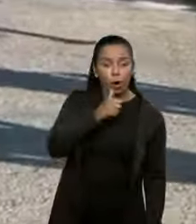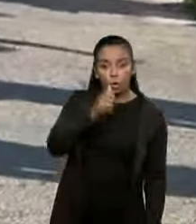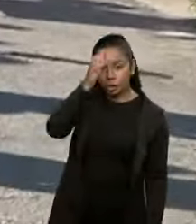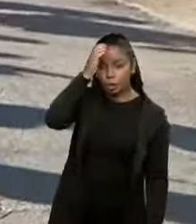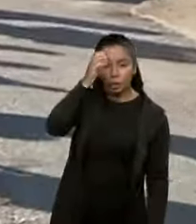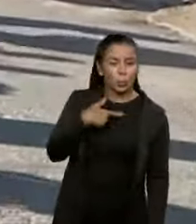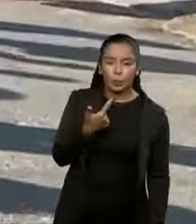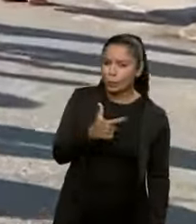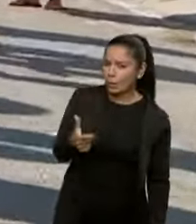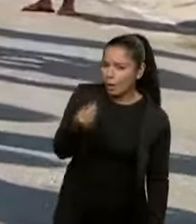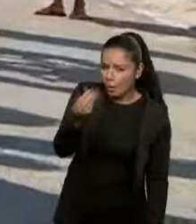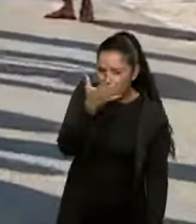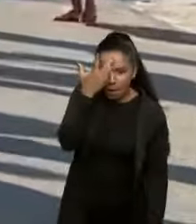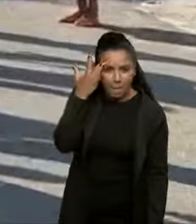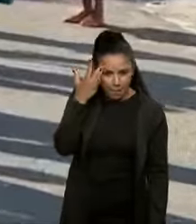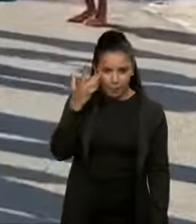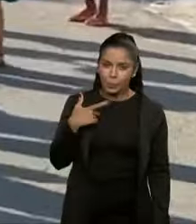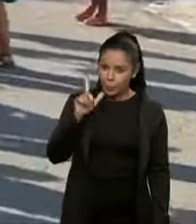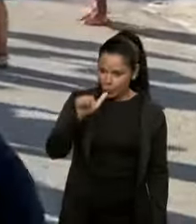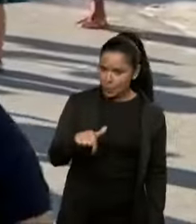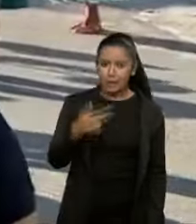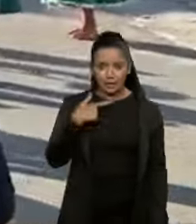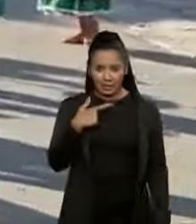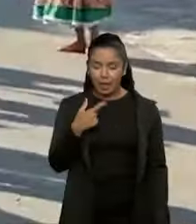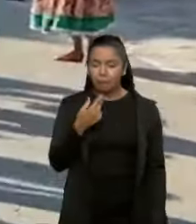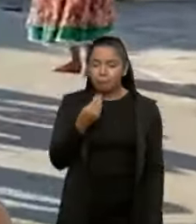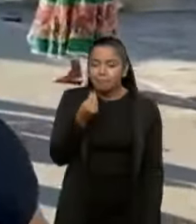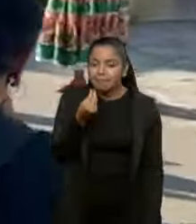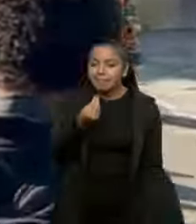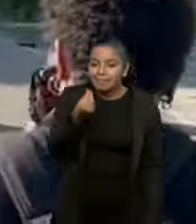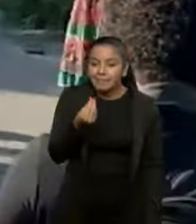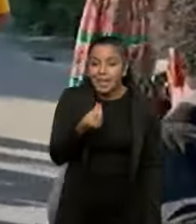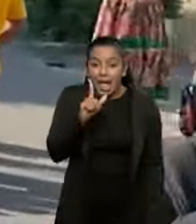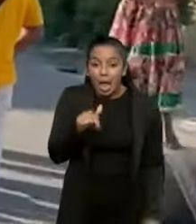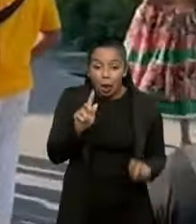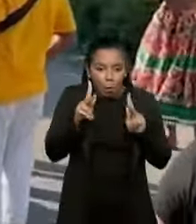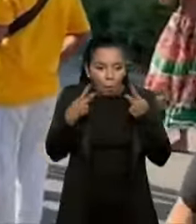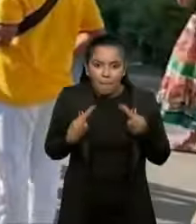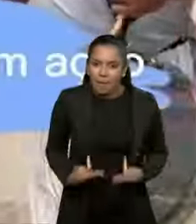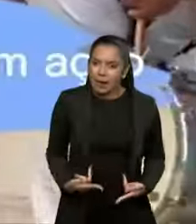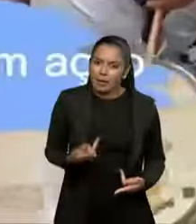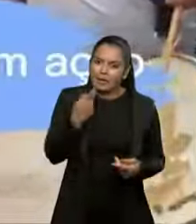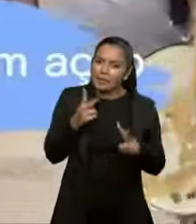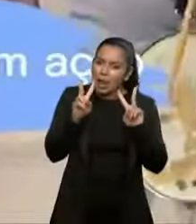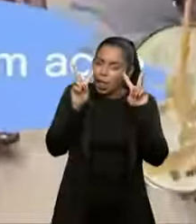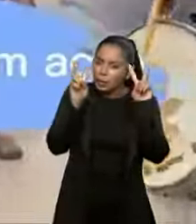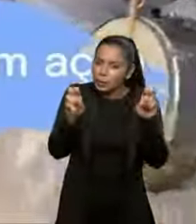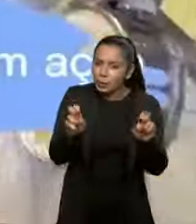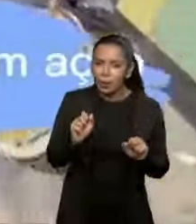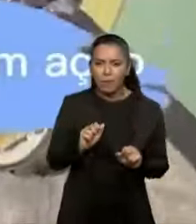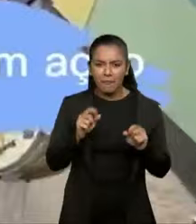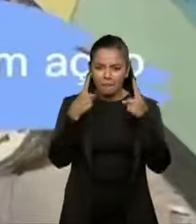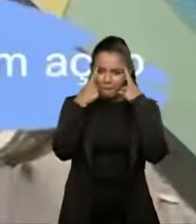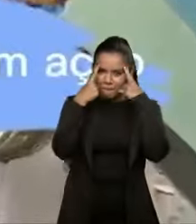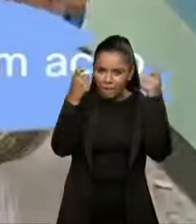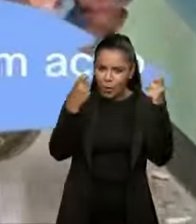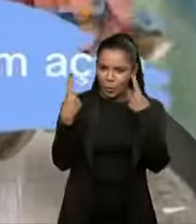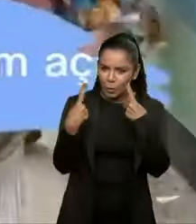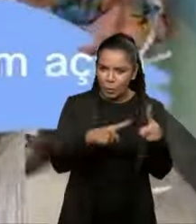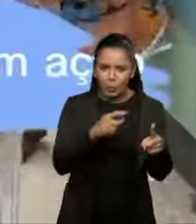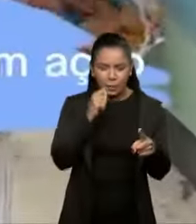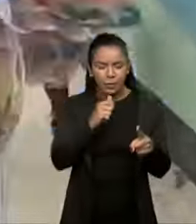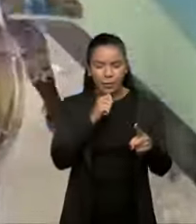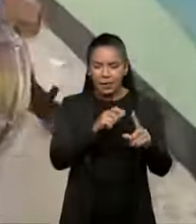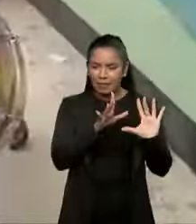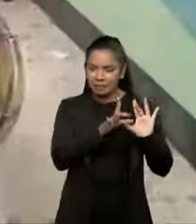uma pessoa que, e aí, que seja minimamente sensível à humanidade. Não tem como você falar de questões de violência contra a mulher, questões